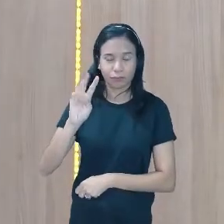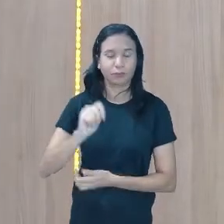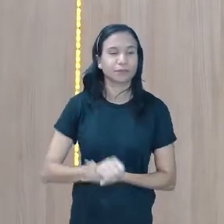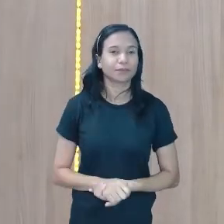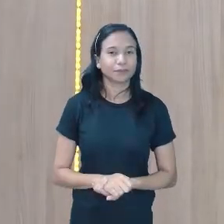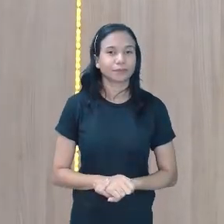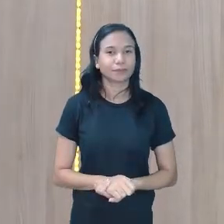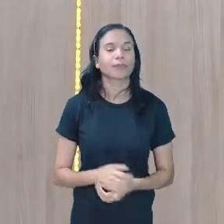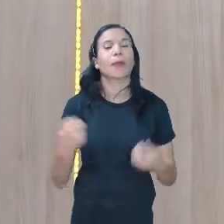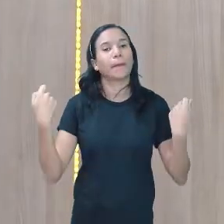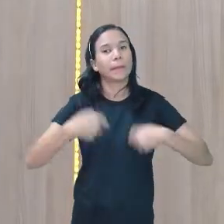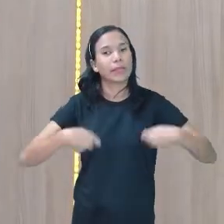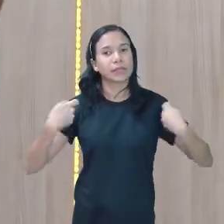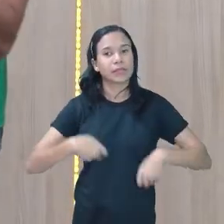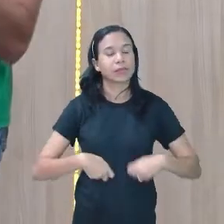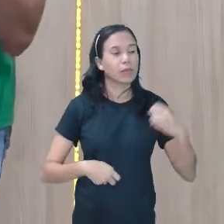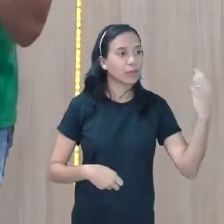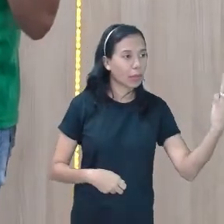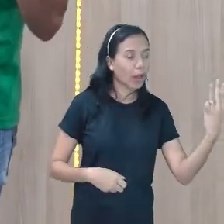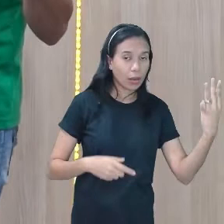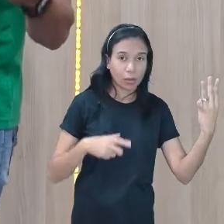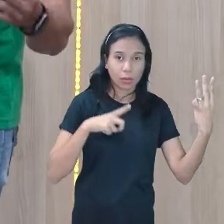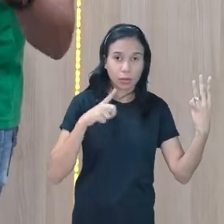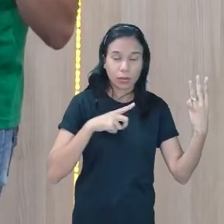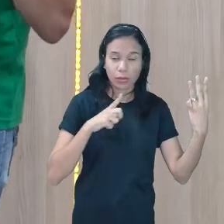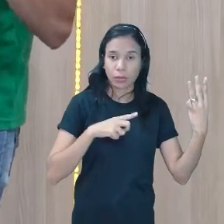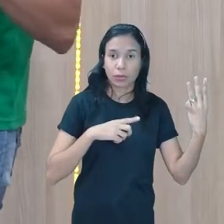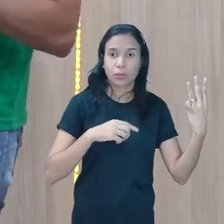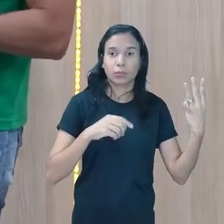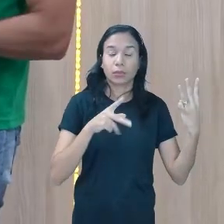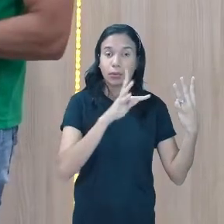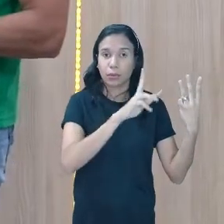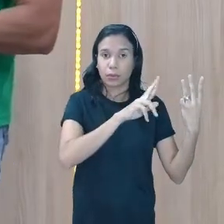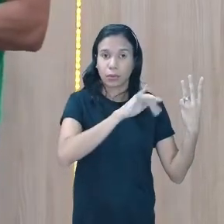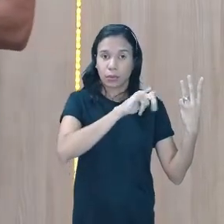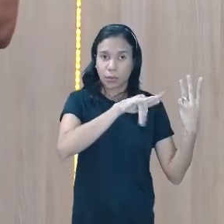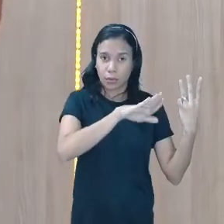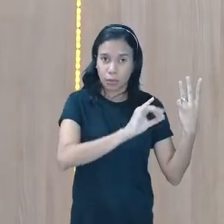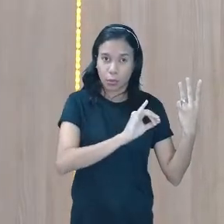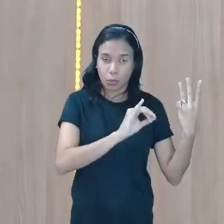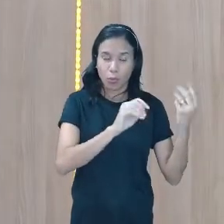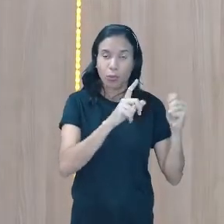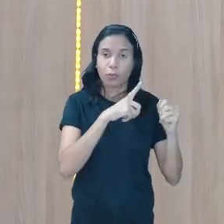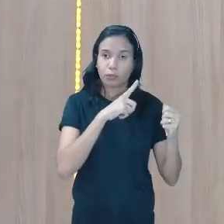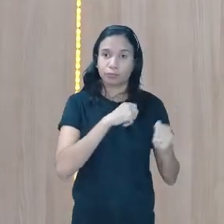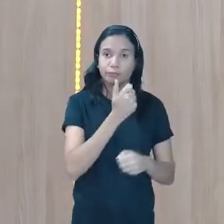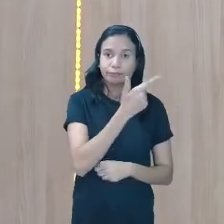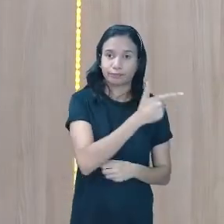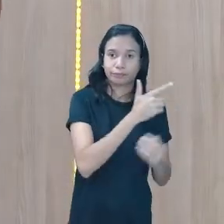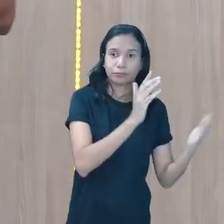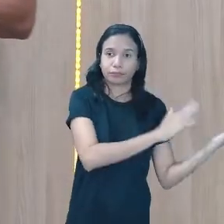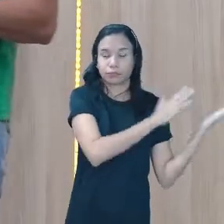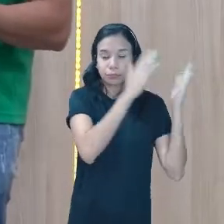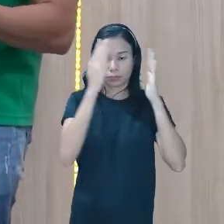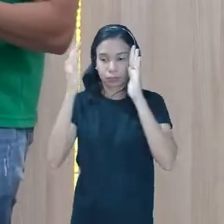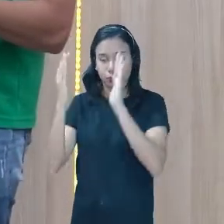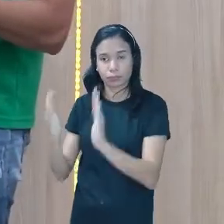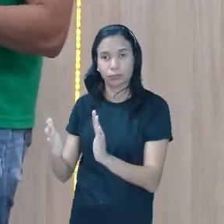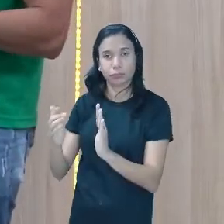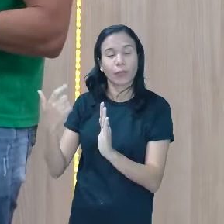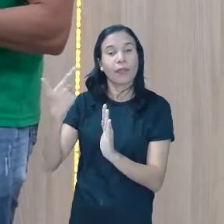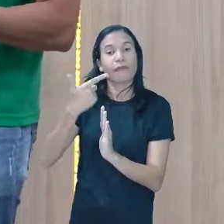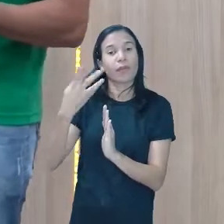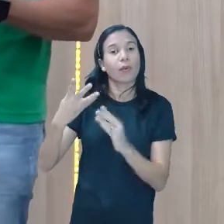4. Preciso de 3 xícaras de chá de farinha de trigo para fazer 12 porções. Então, para